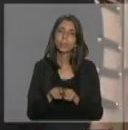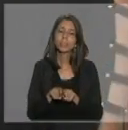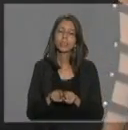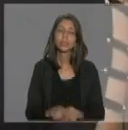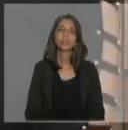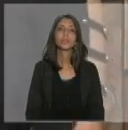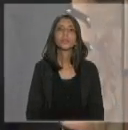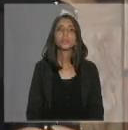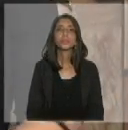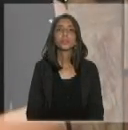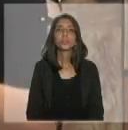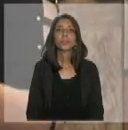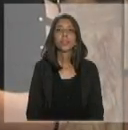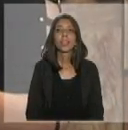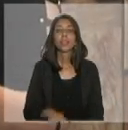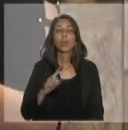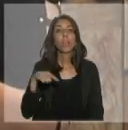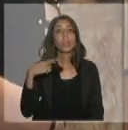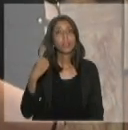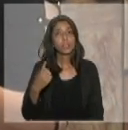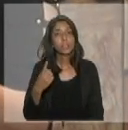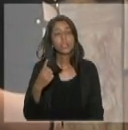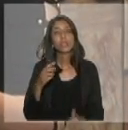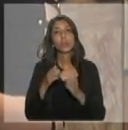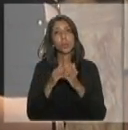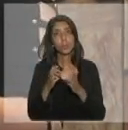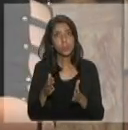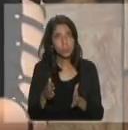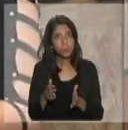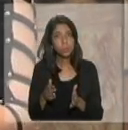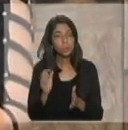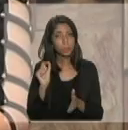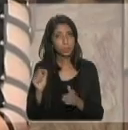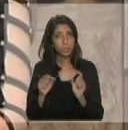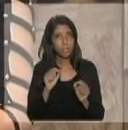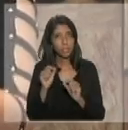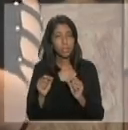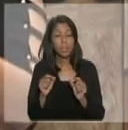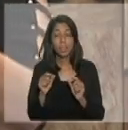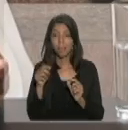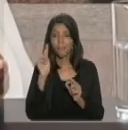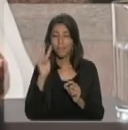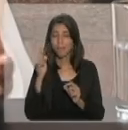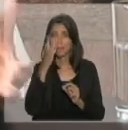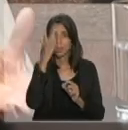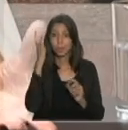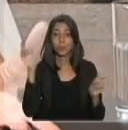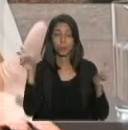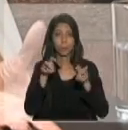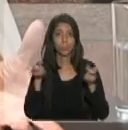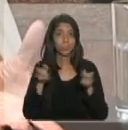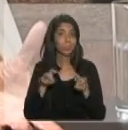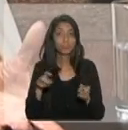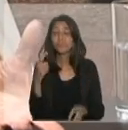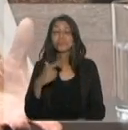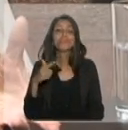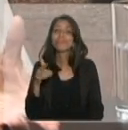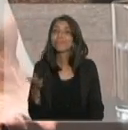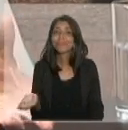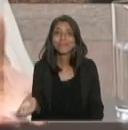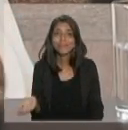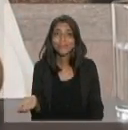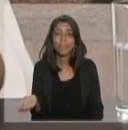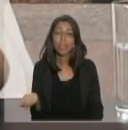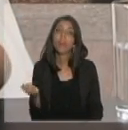querida. A partir daí a coisa também começou a mudar. A partir daí começou a vir o público, eu não tinha